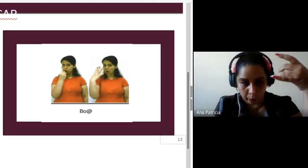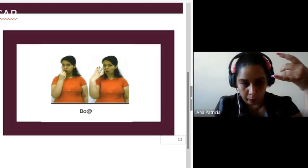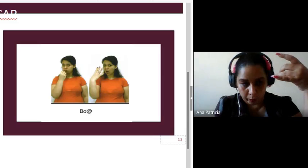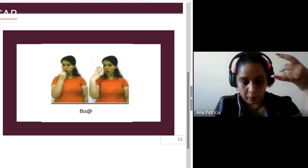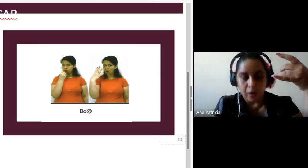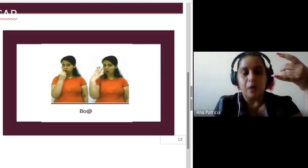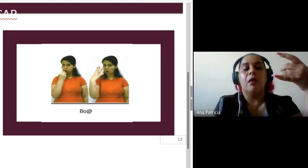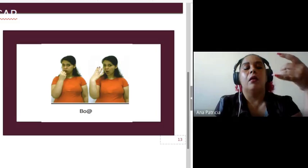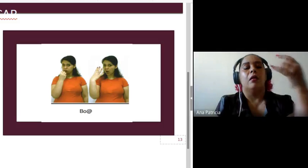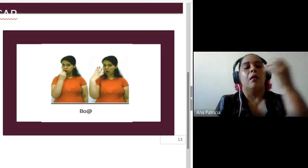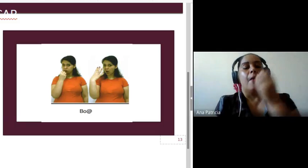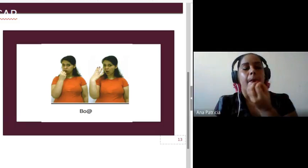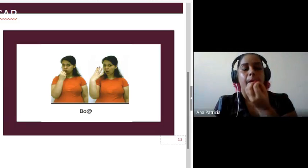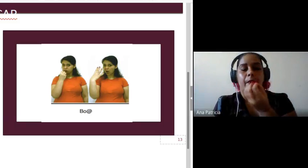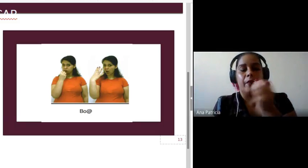sinal.